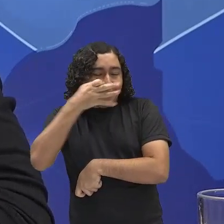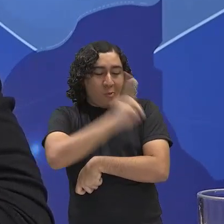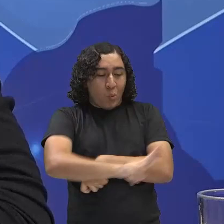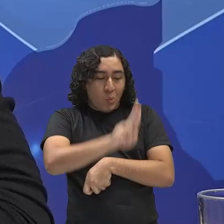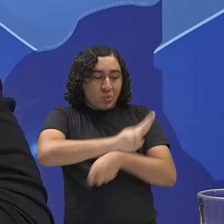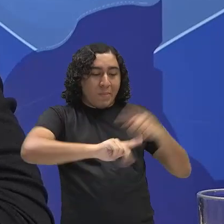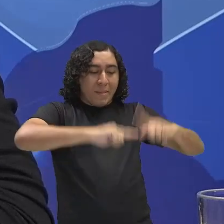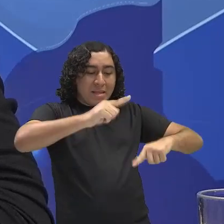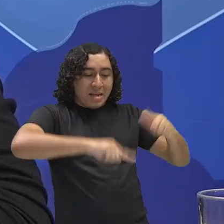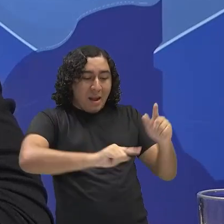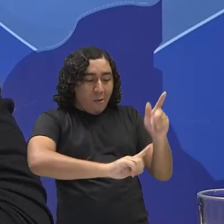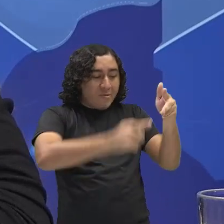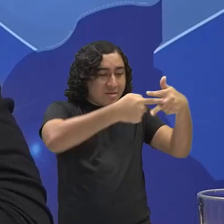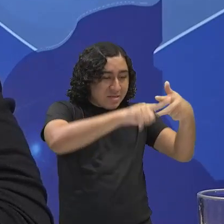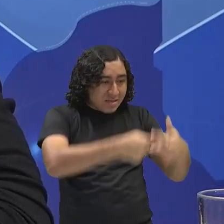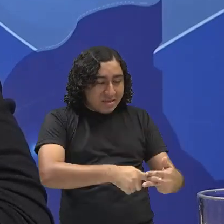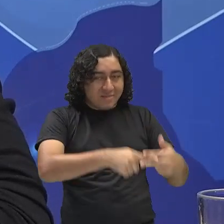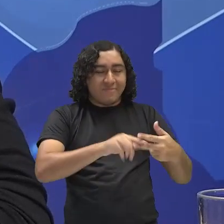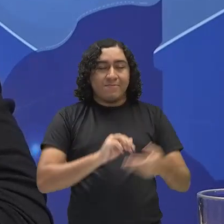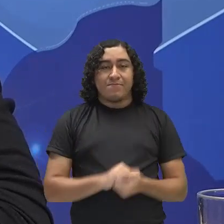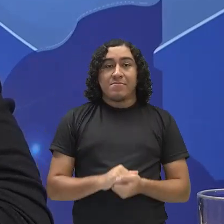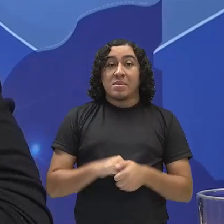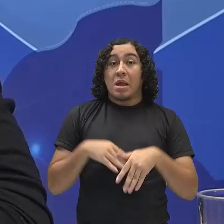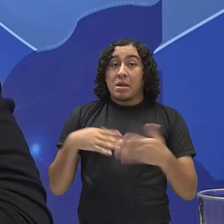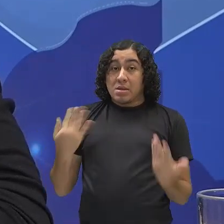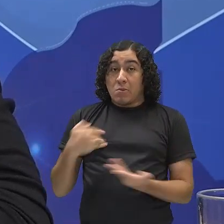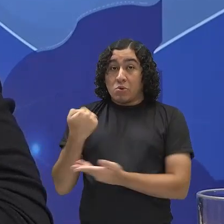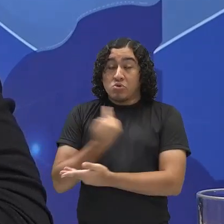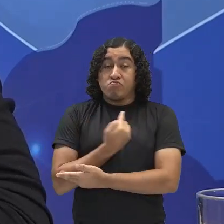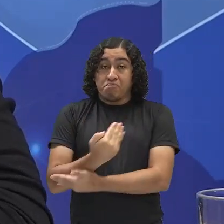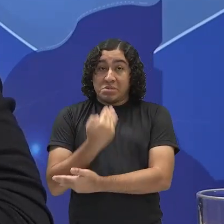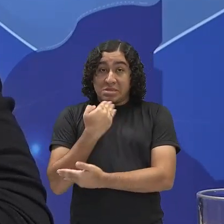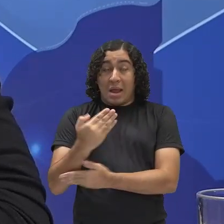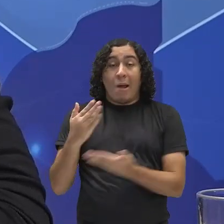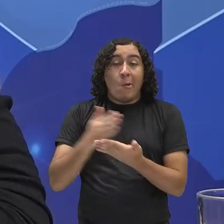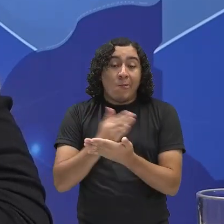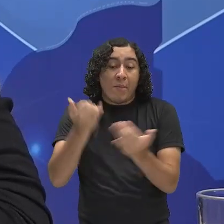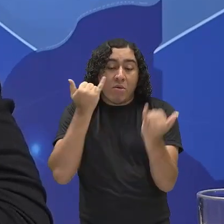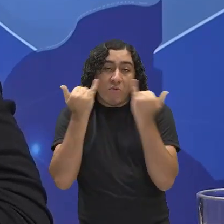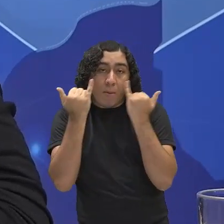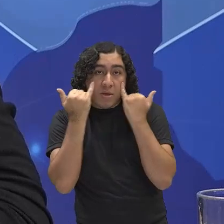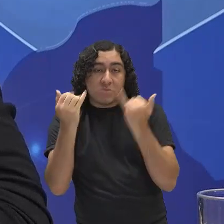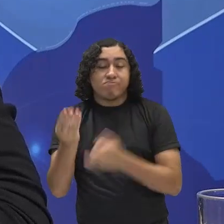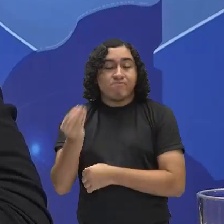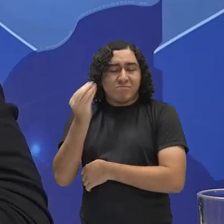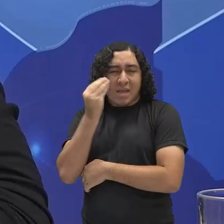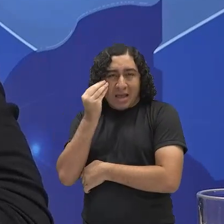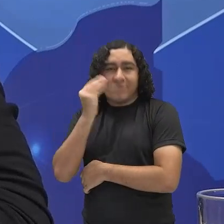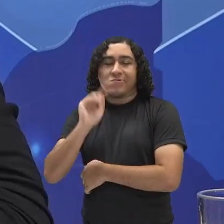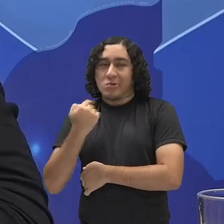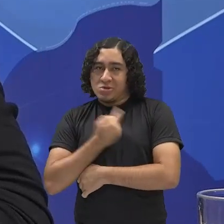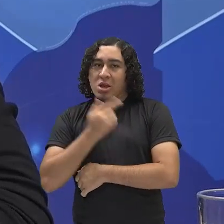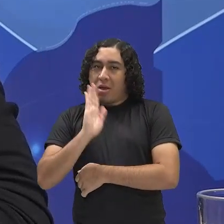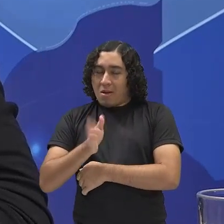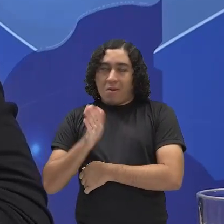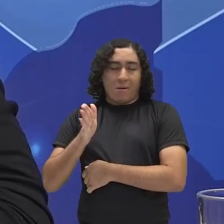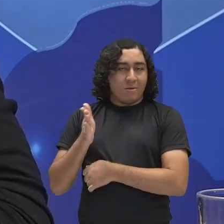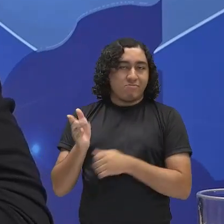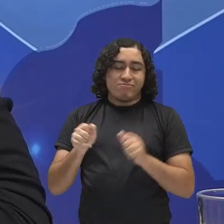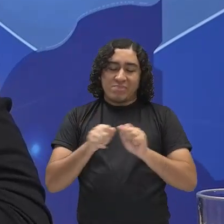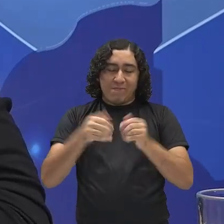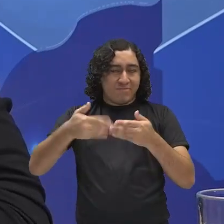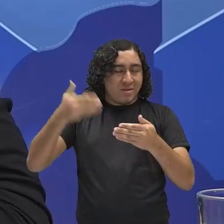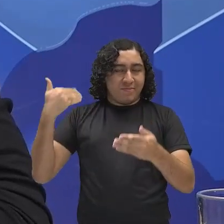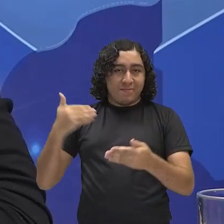aqui de diagnosticar, a gente vai solicitar alguns testes ali para o professor, que são testes padrão que a gente realiza já, tá?